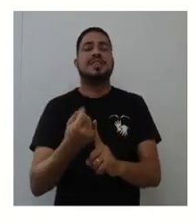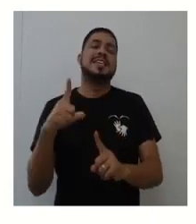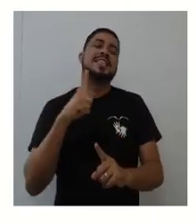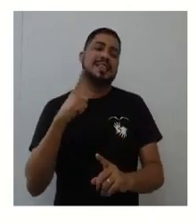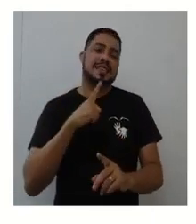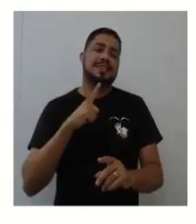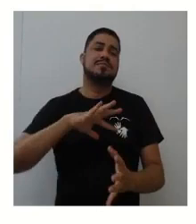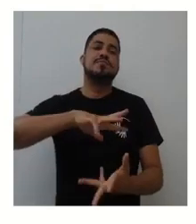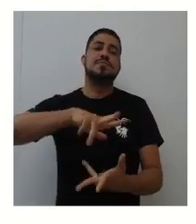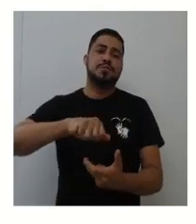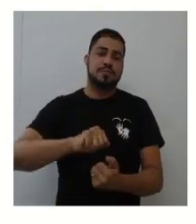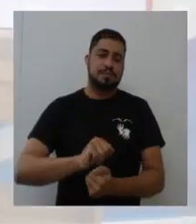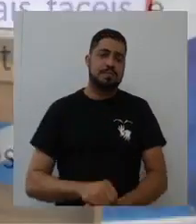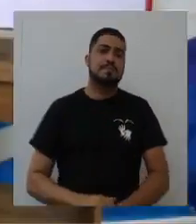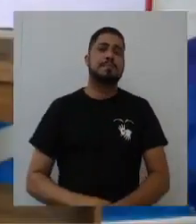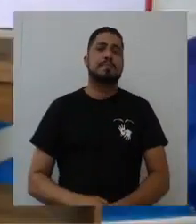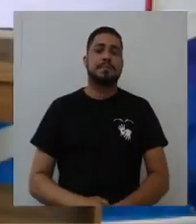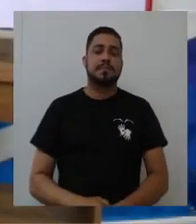existe no mundo.